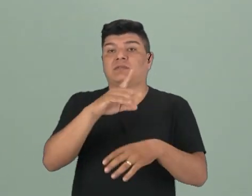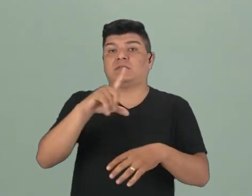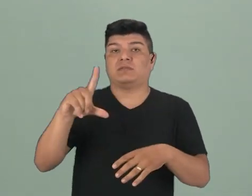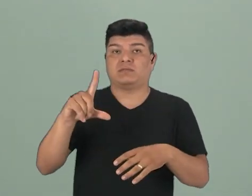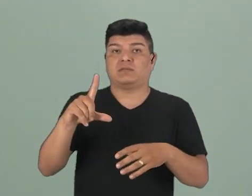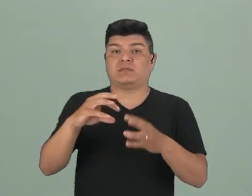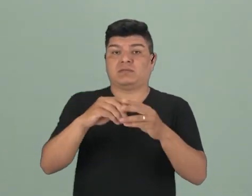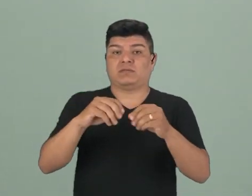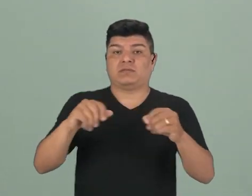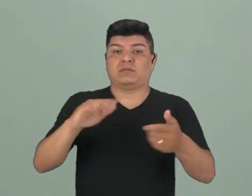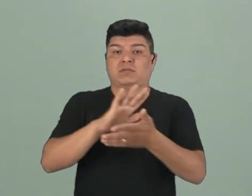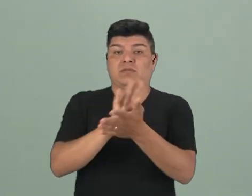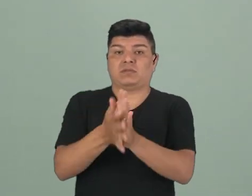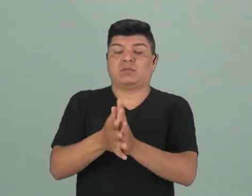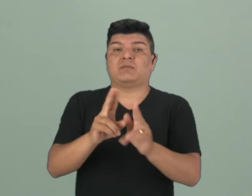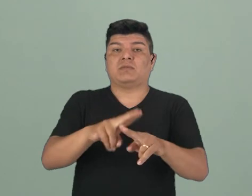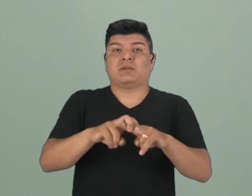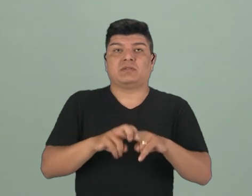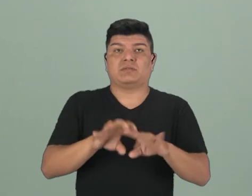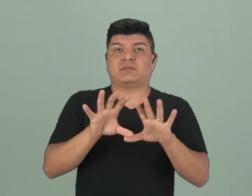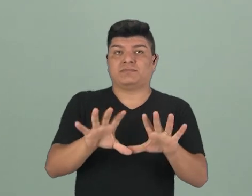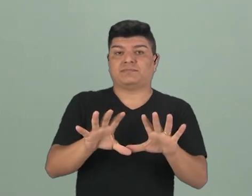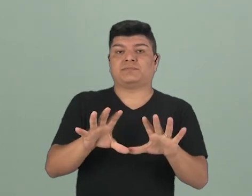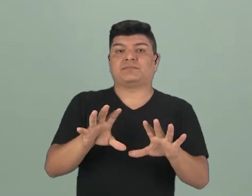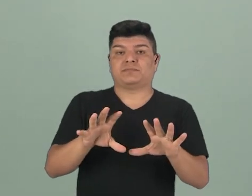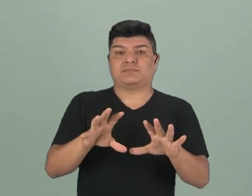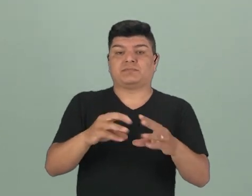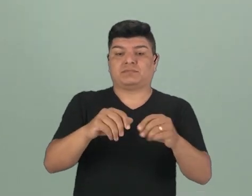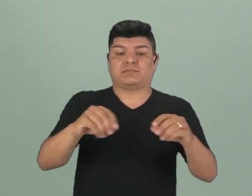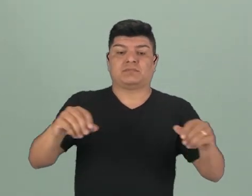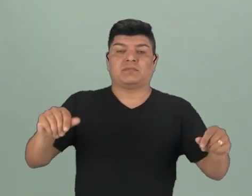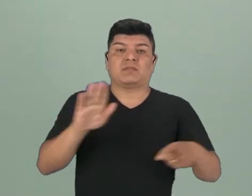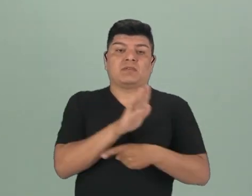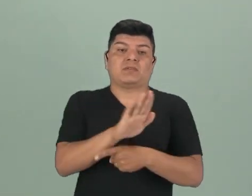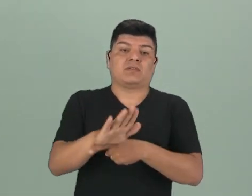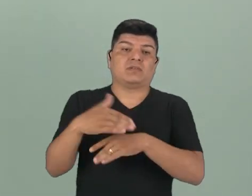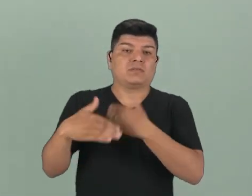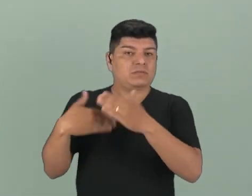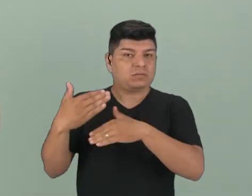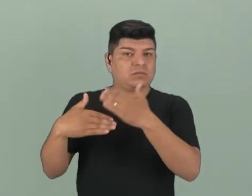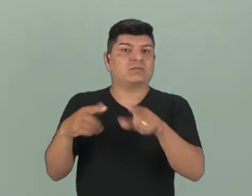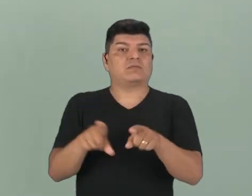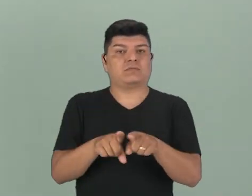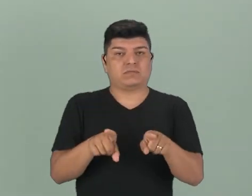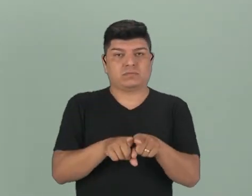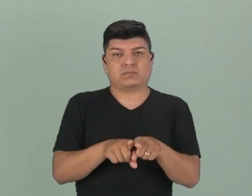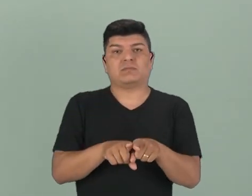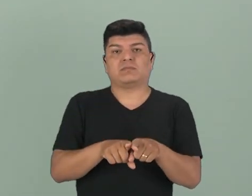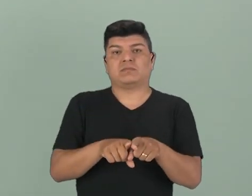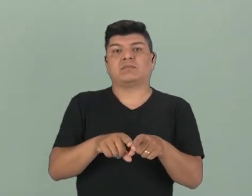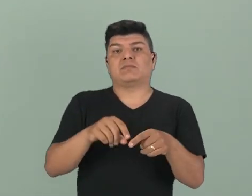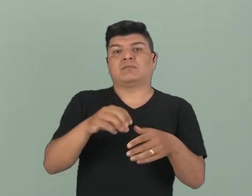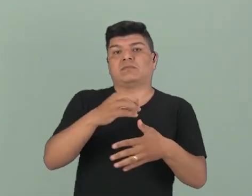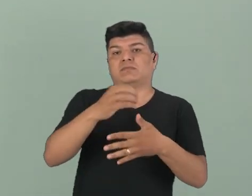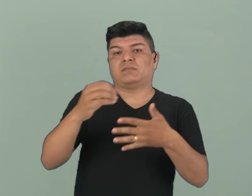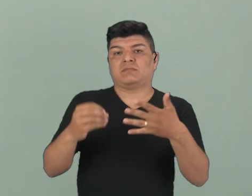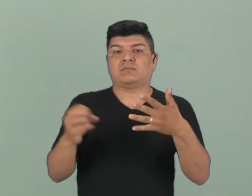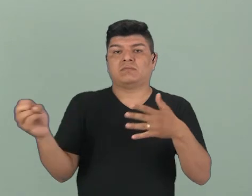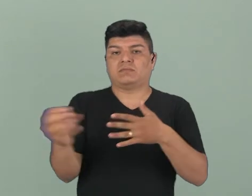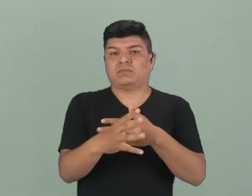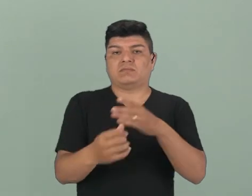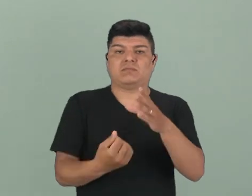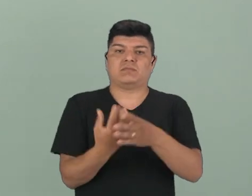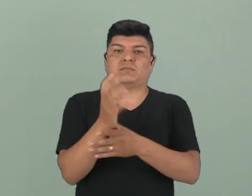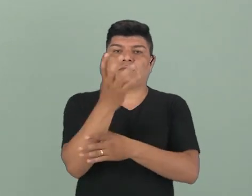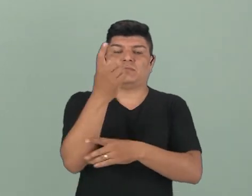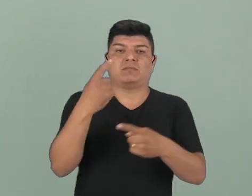como decompositores. E aí eles ficam no solo e ajudam nesse processo, tá? Da composição de um novo vegetal.